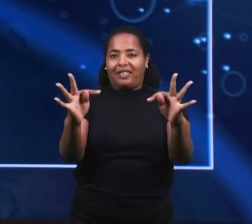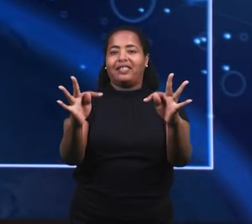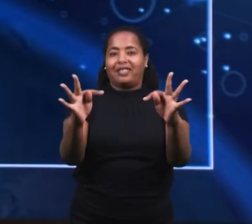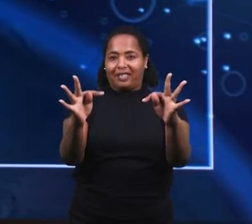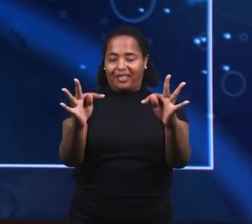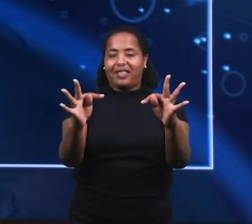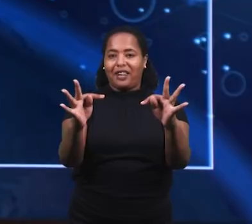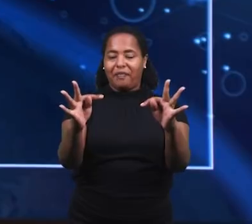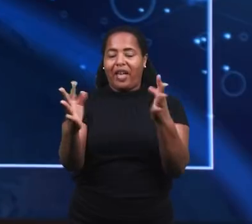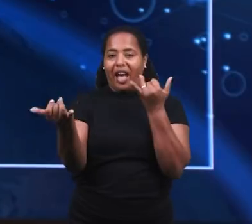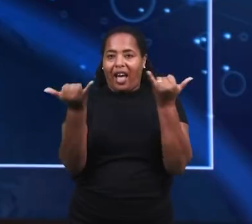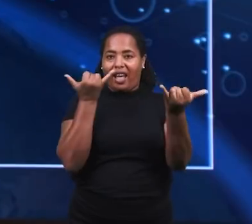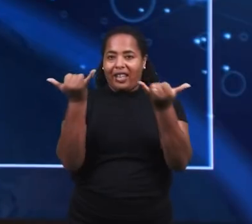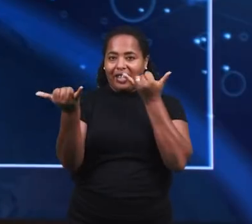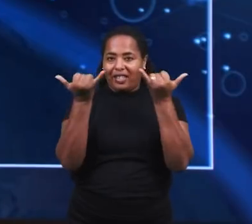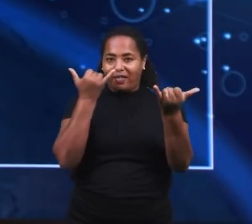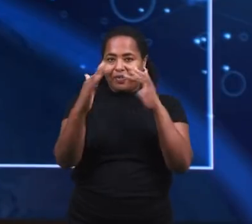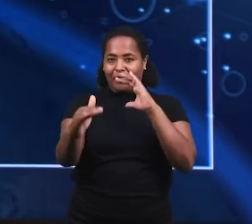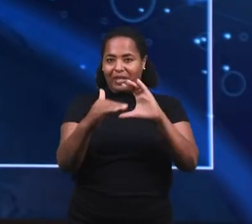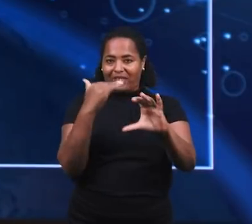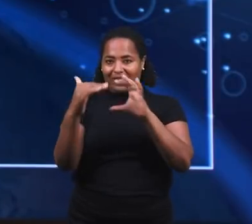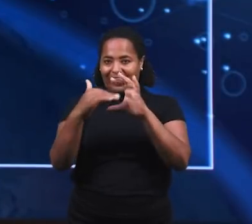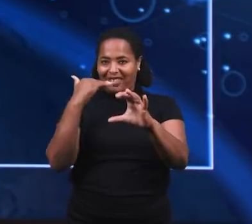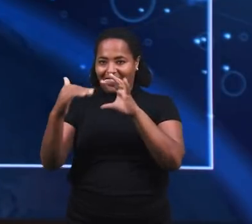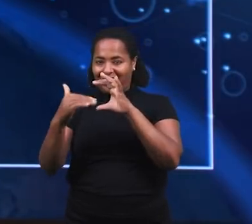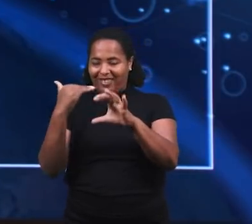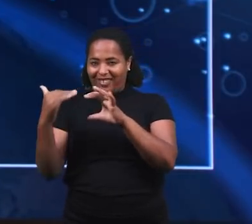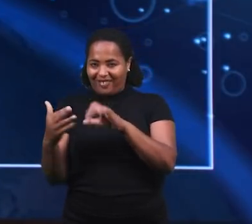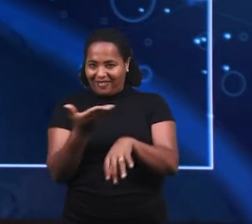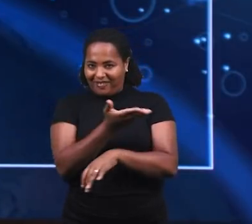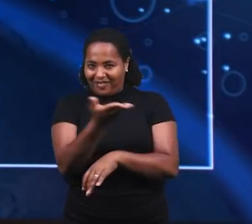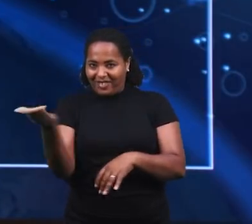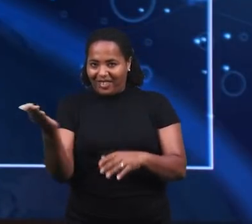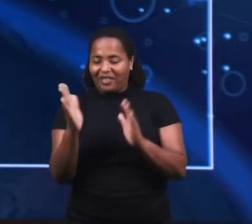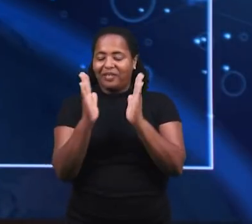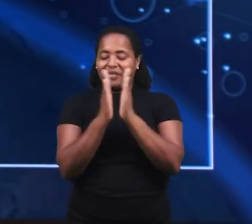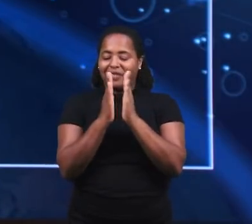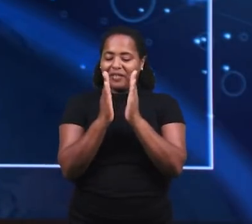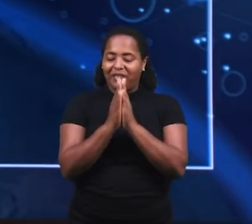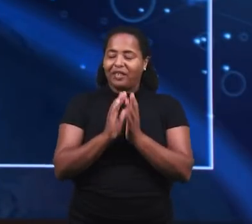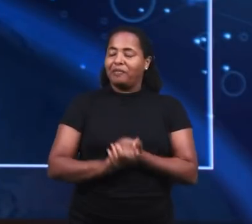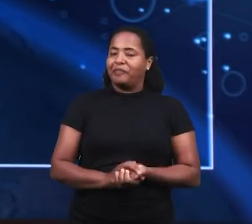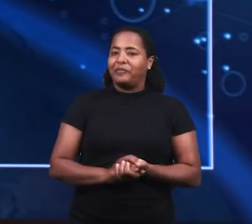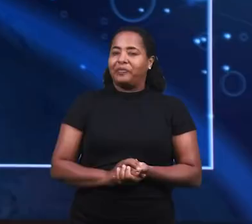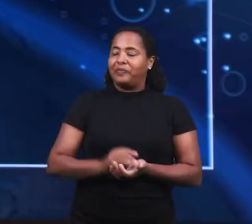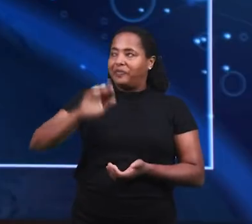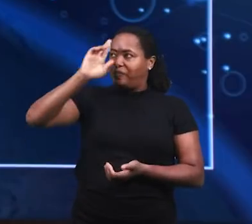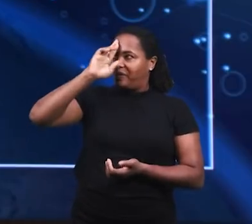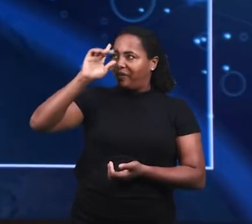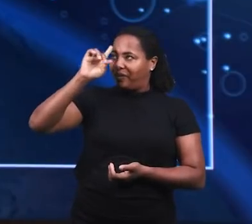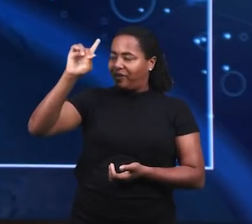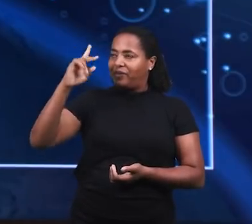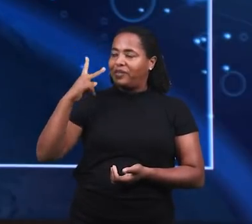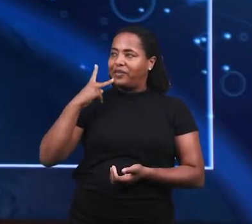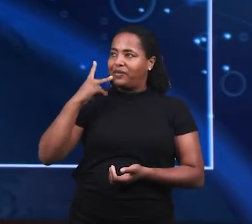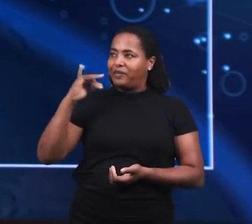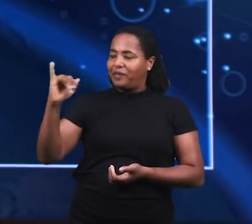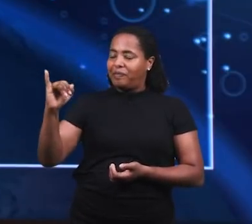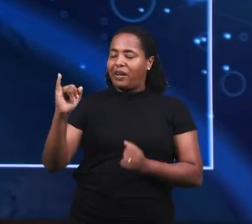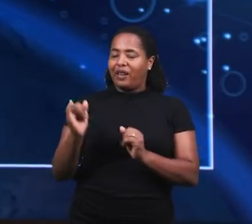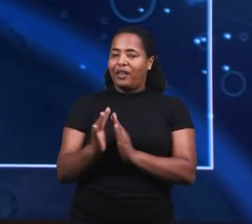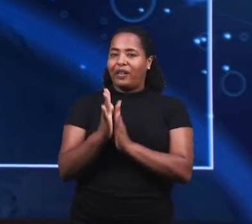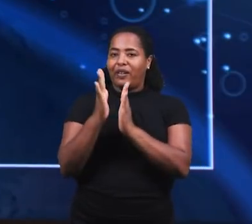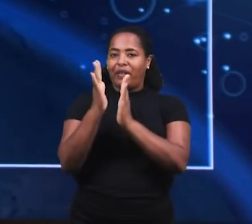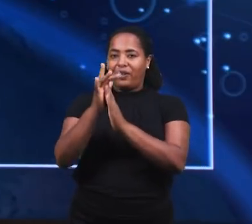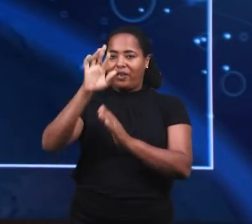pudemos ouvir e testemunhar dessas informações que nos foram passadas pelos nossos irmãos. Oremos então ao